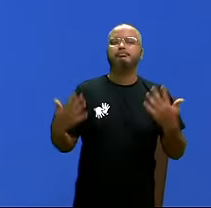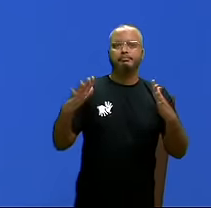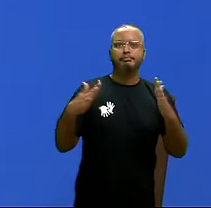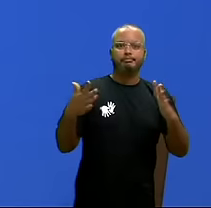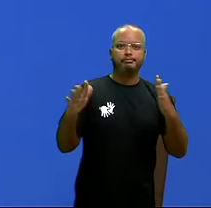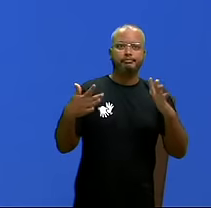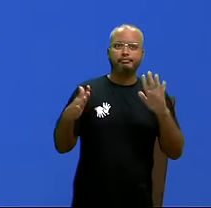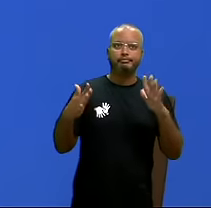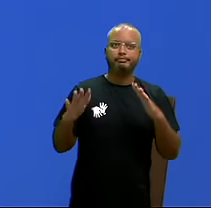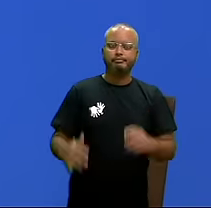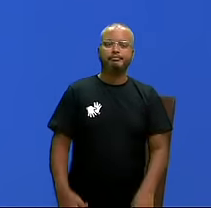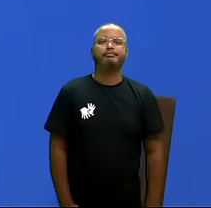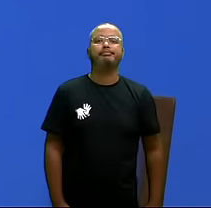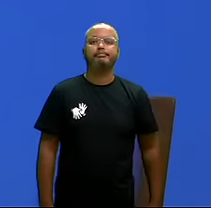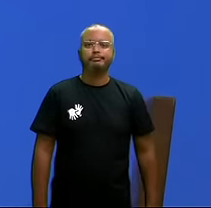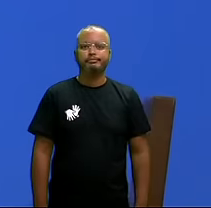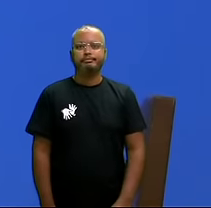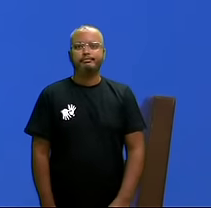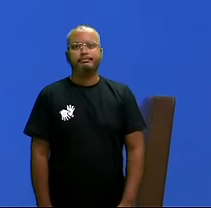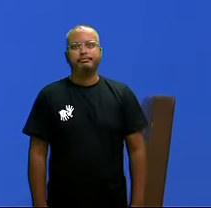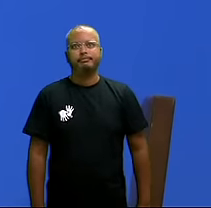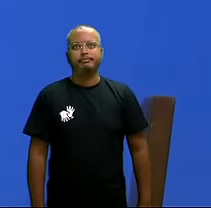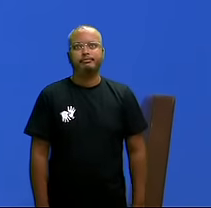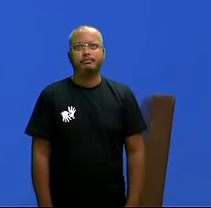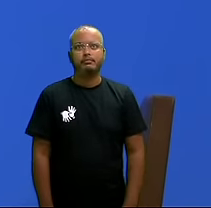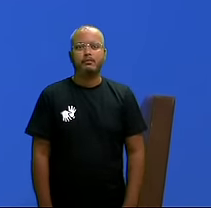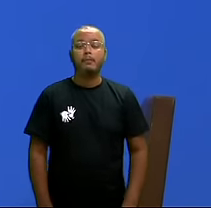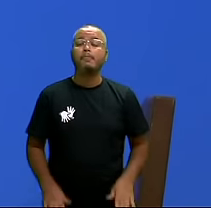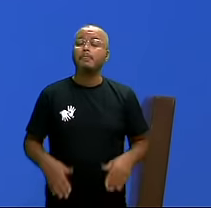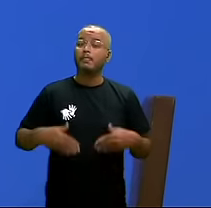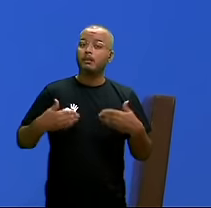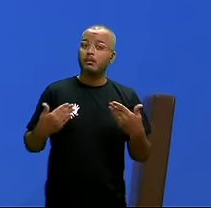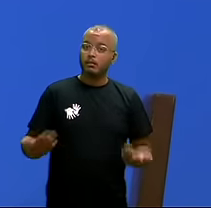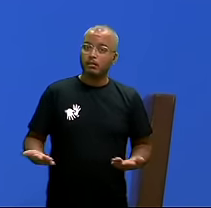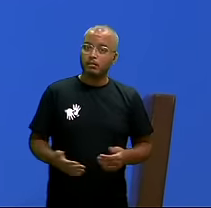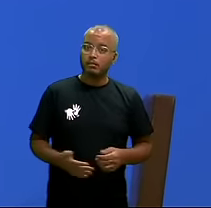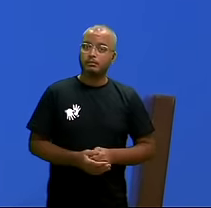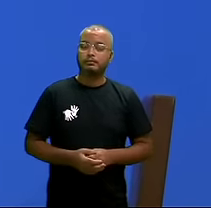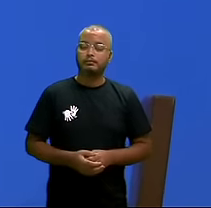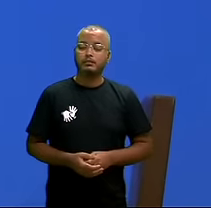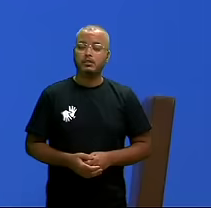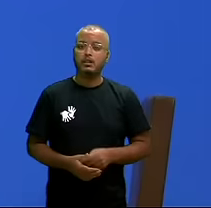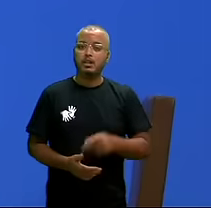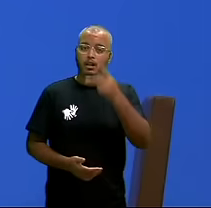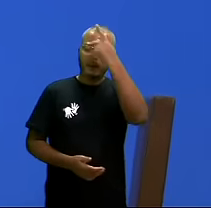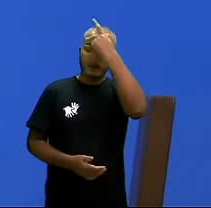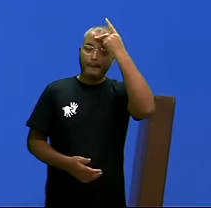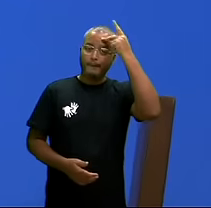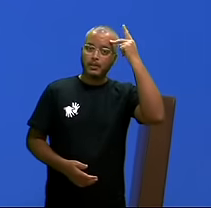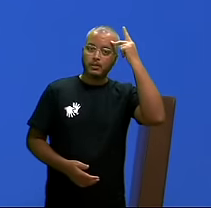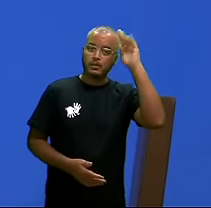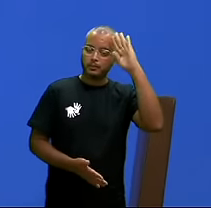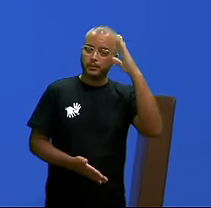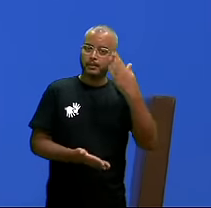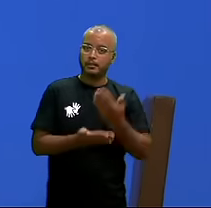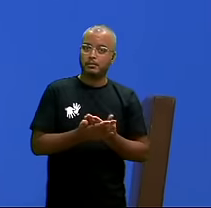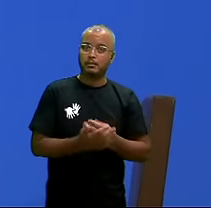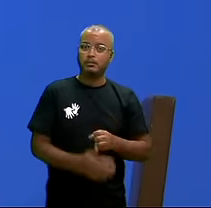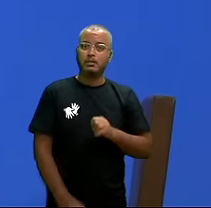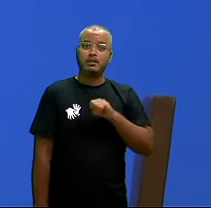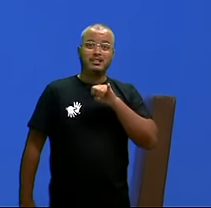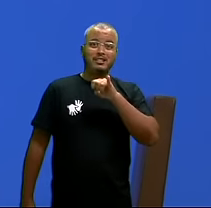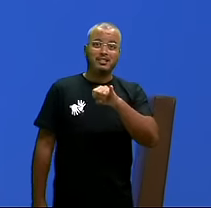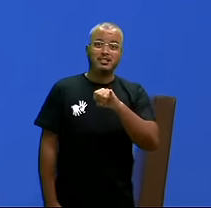Uma inverdade como essa, parece verdade, mas não é, mantém as pessoas na ignorância. Porque olha só, se Deus não escolhe